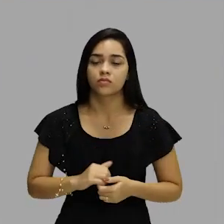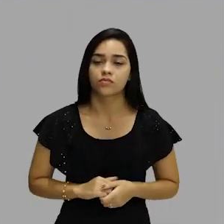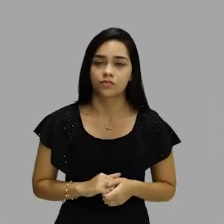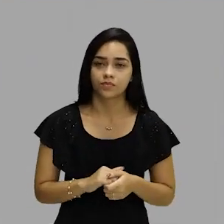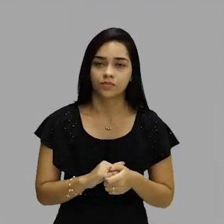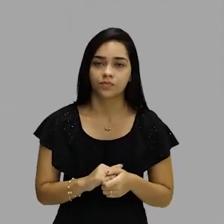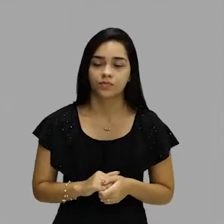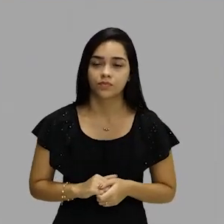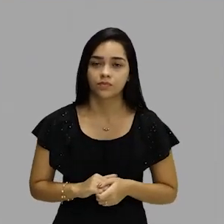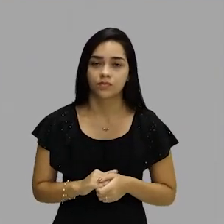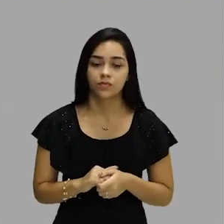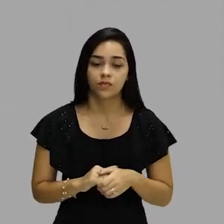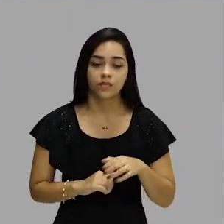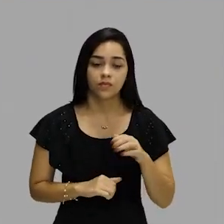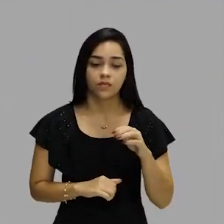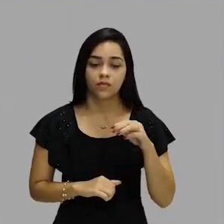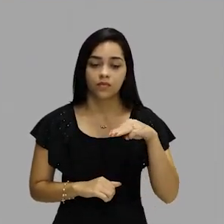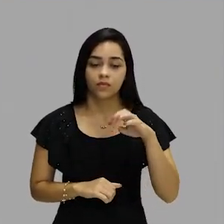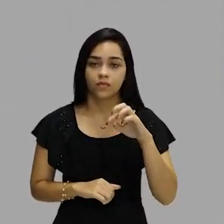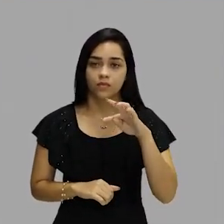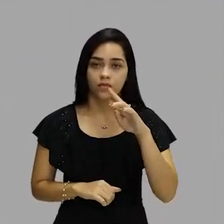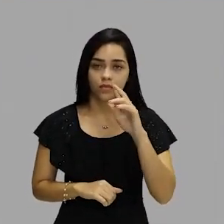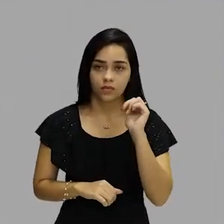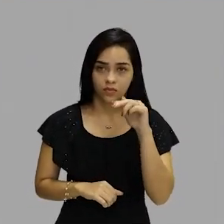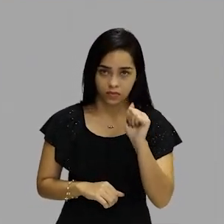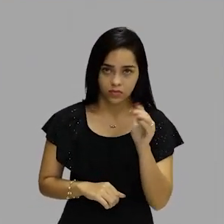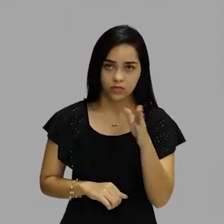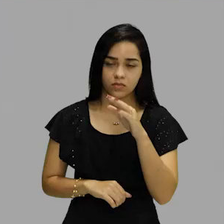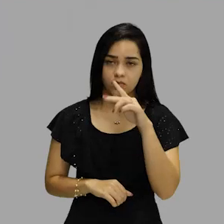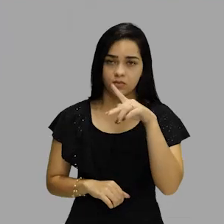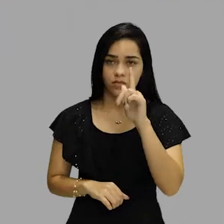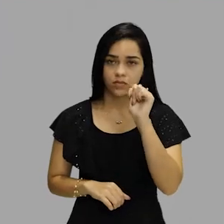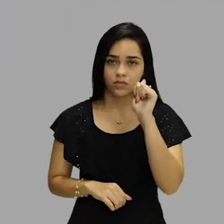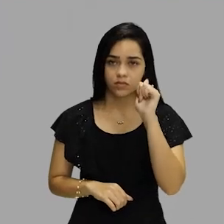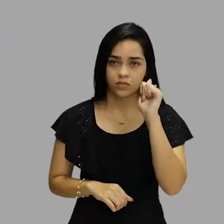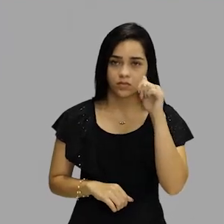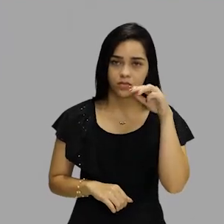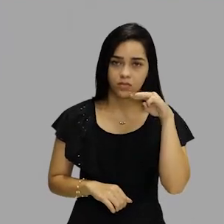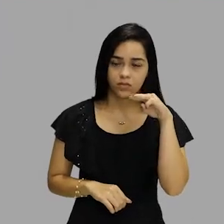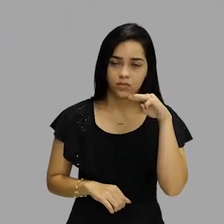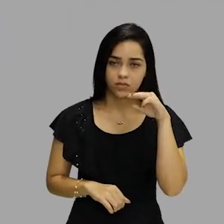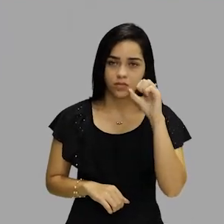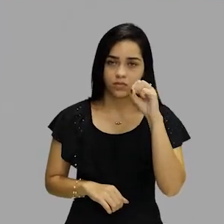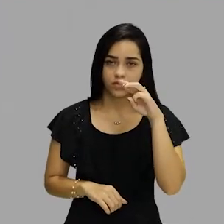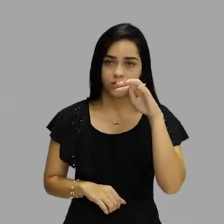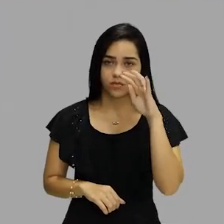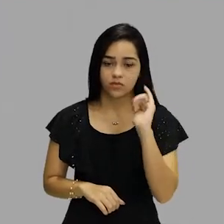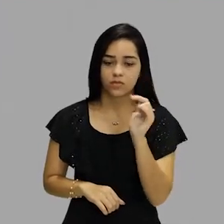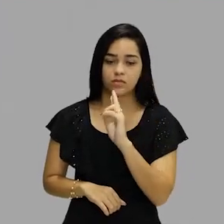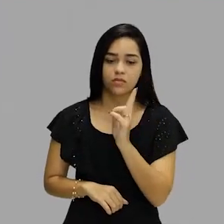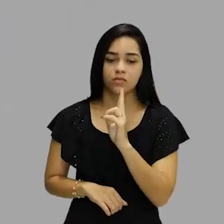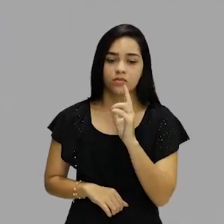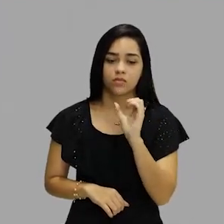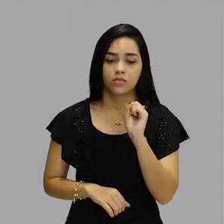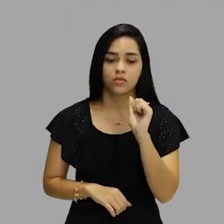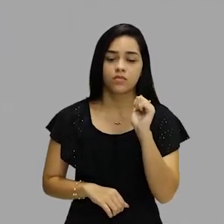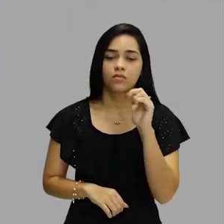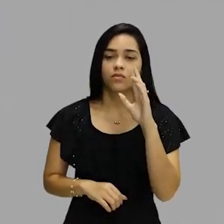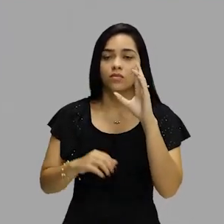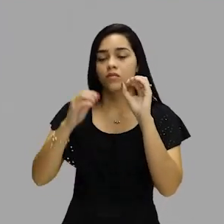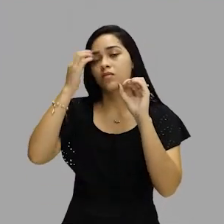lá. A membrana plasmática da célula muscular, ela é chamada de